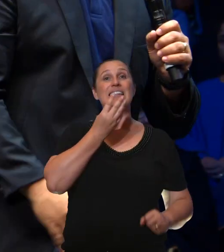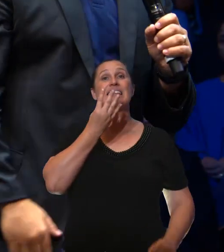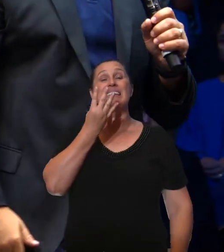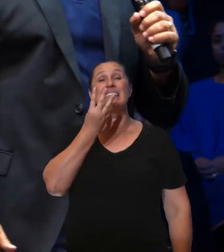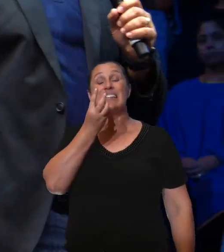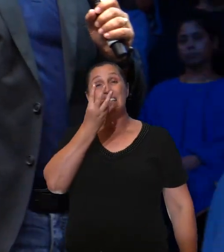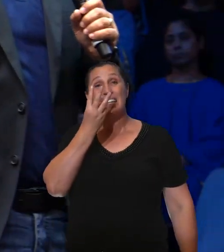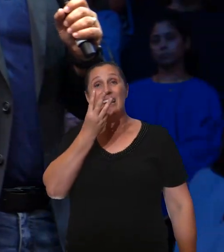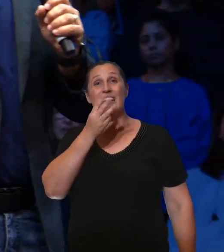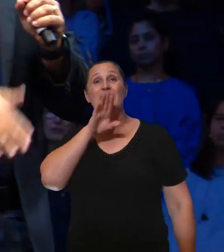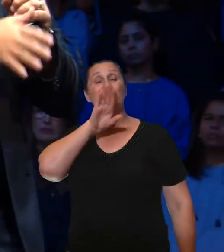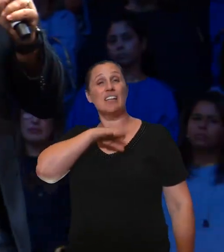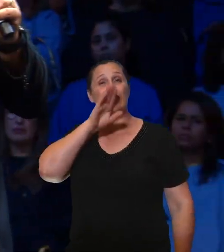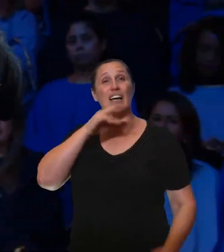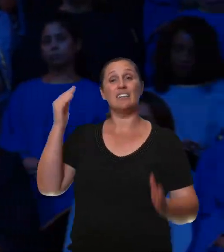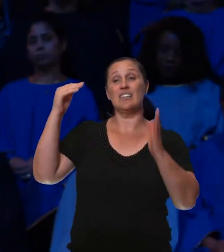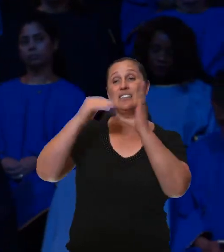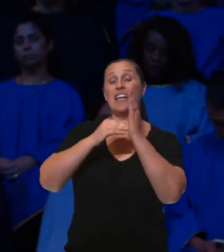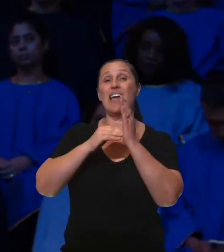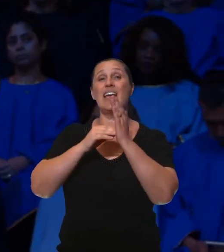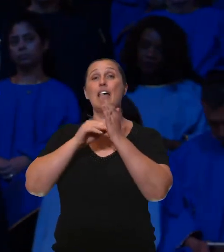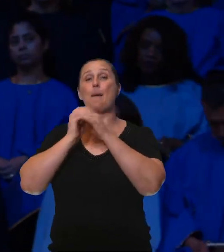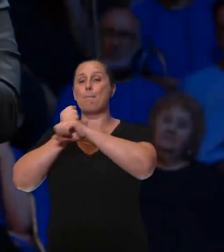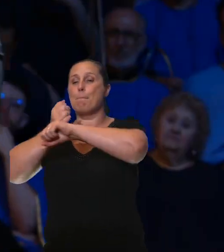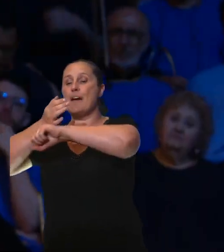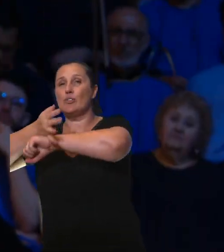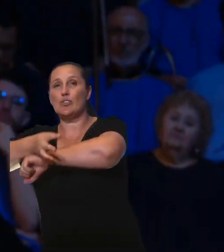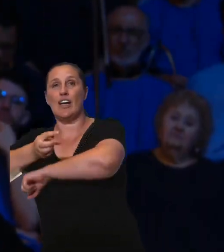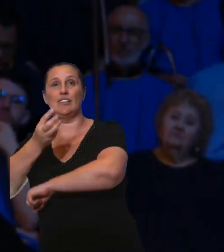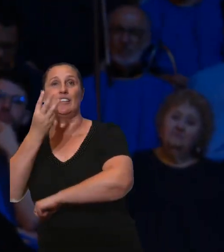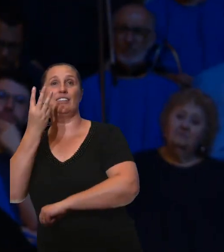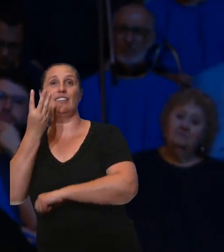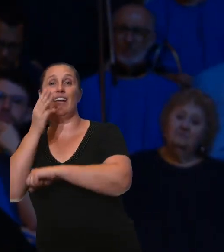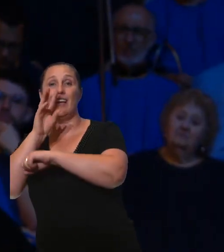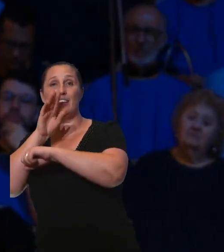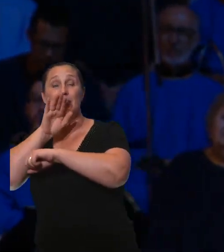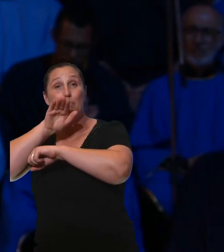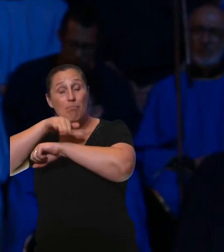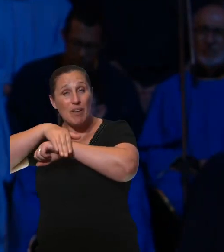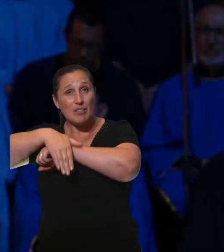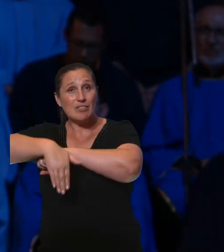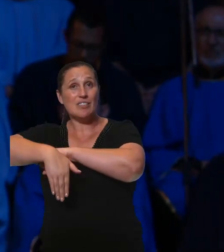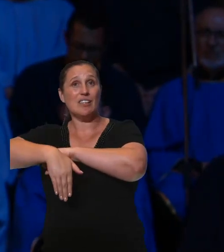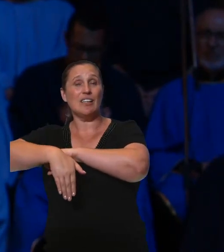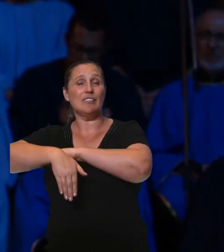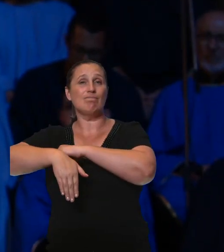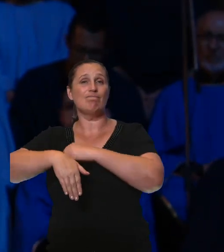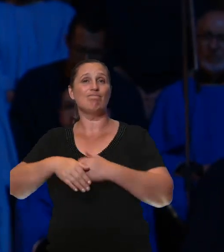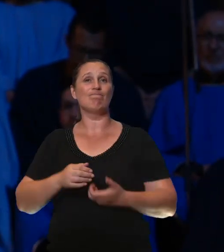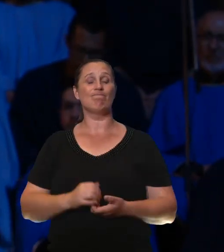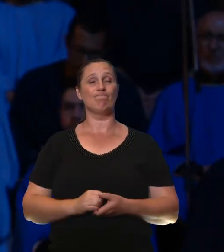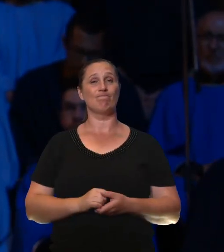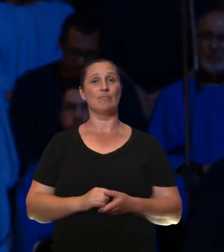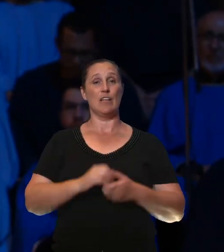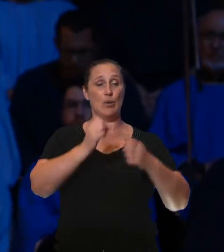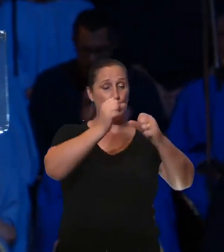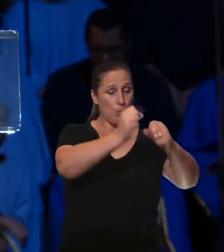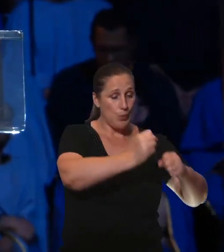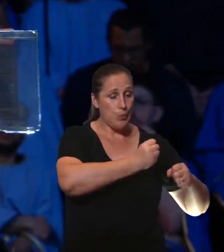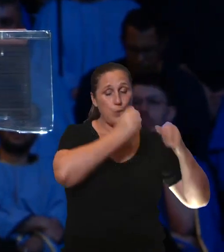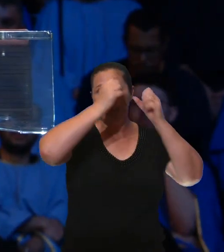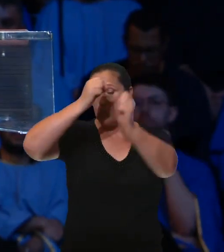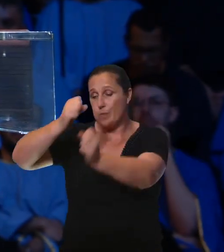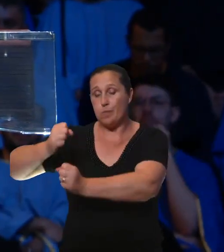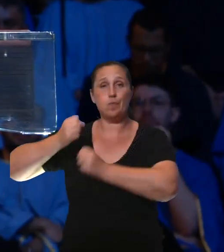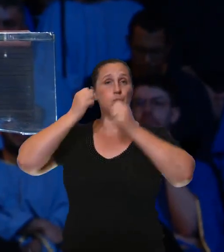caminho. E uma navegação que era para acabar mais rápido, muito mais rápido. E a Bíblia diz que então,